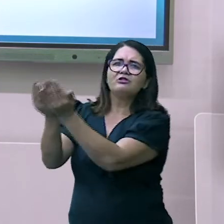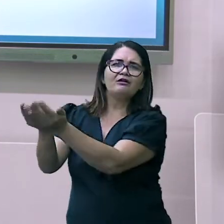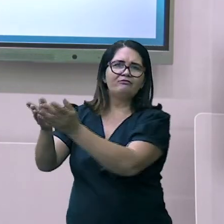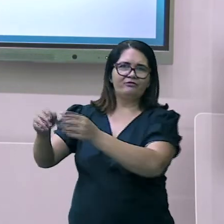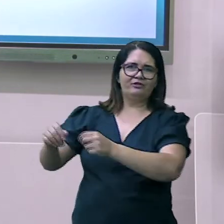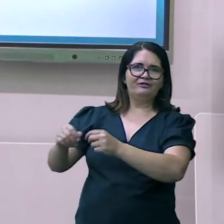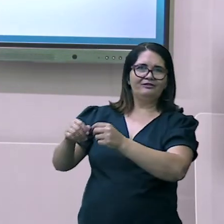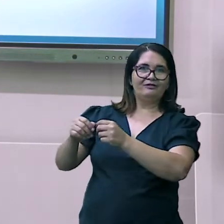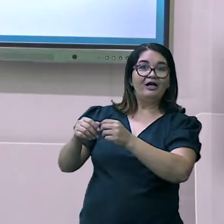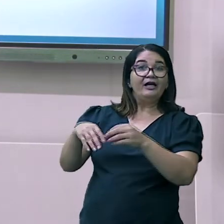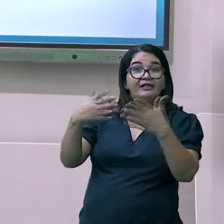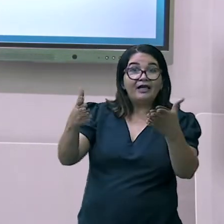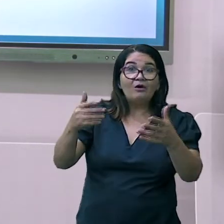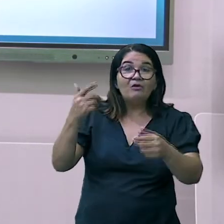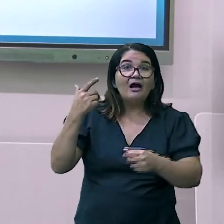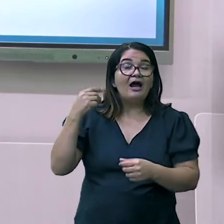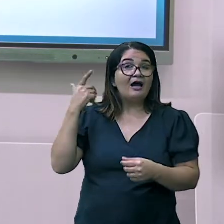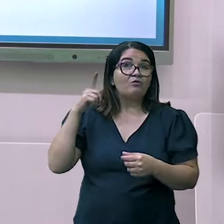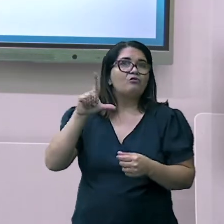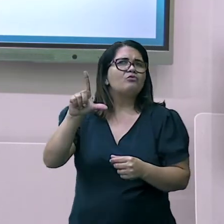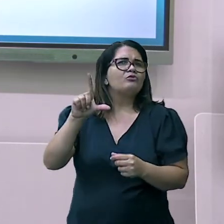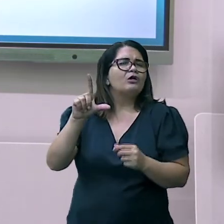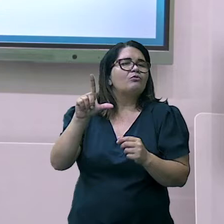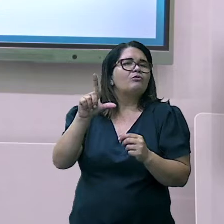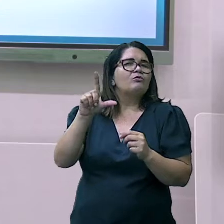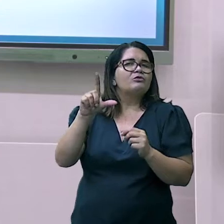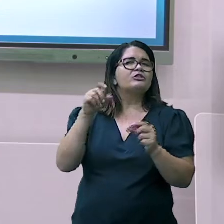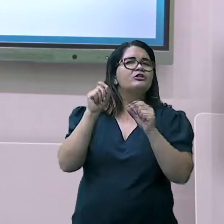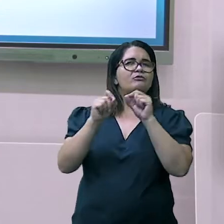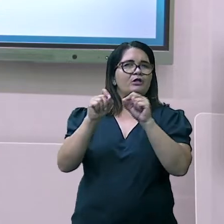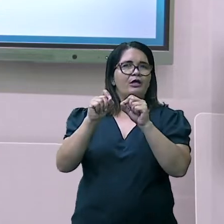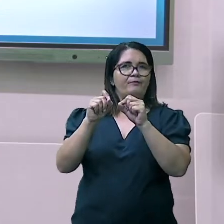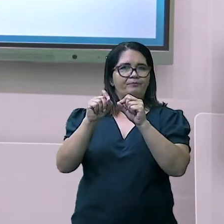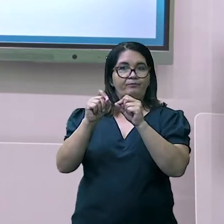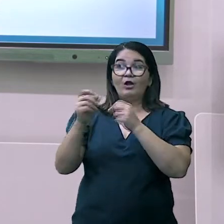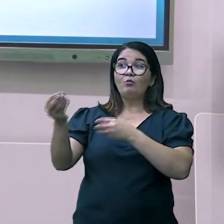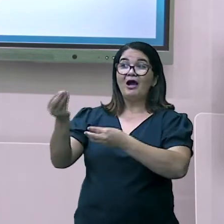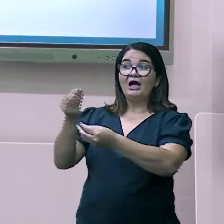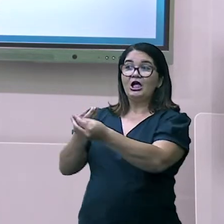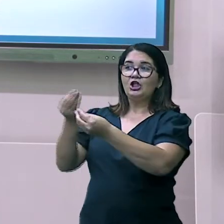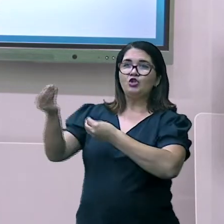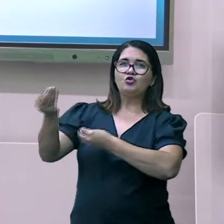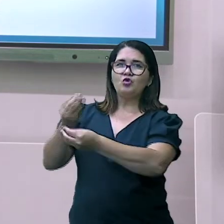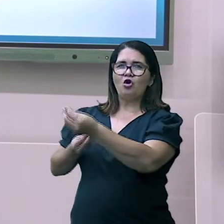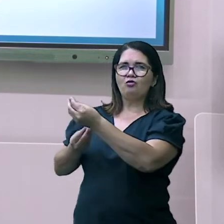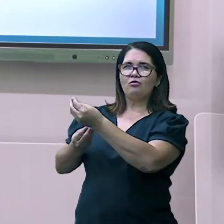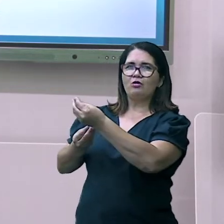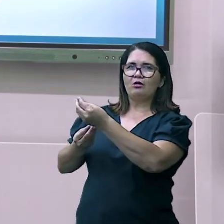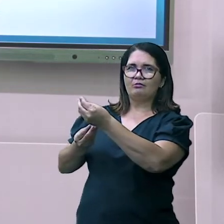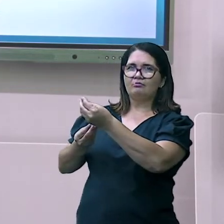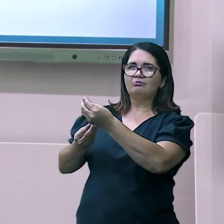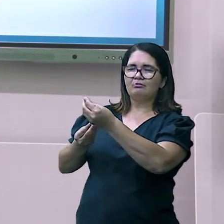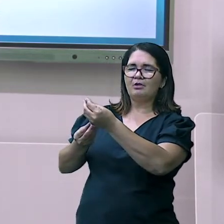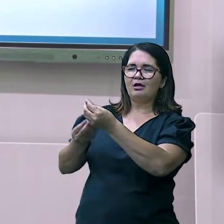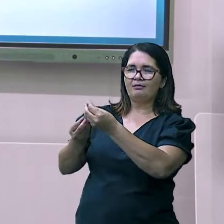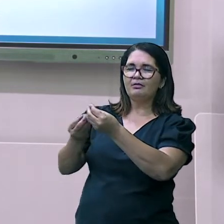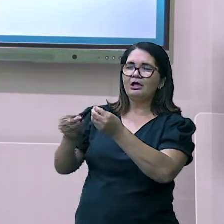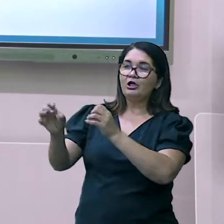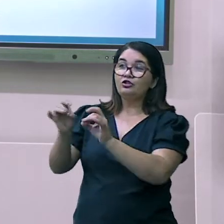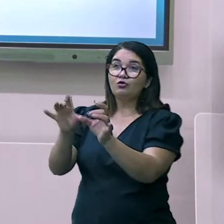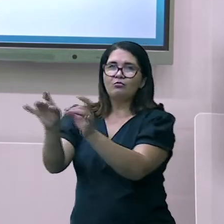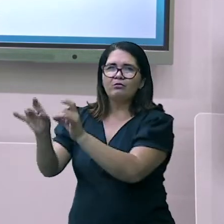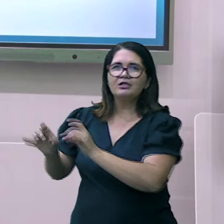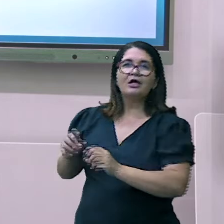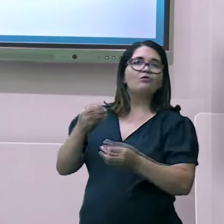a prática ancestral de realizar uma troca comercial sem envolver